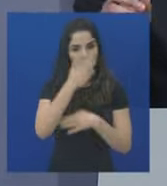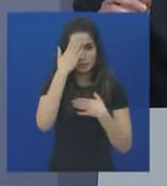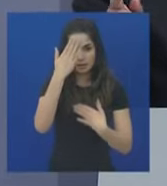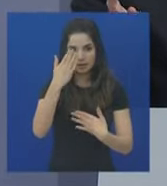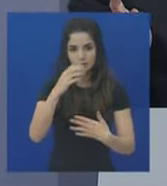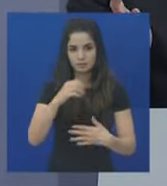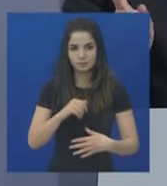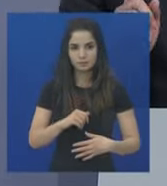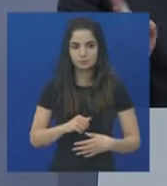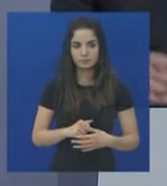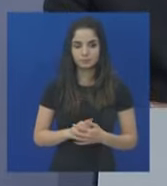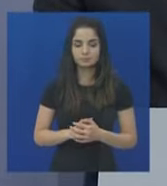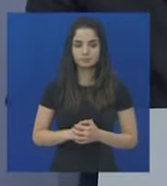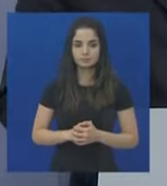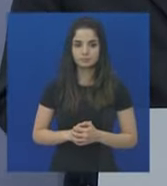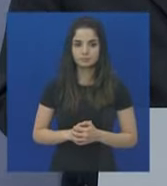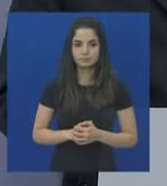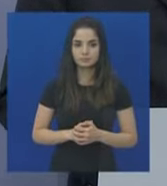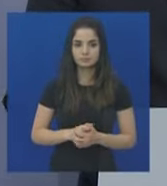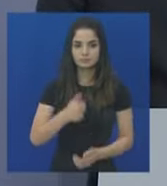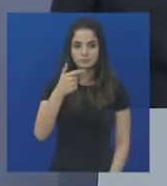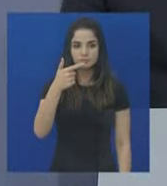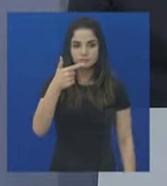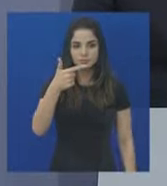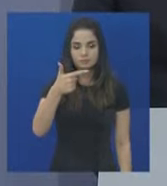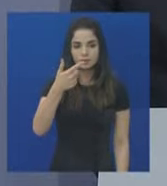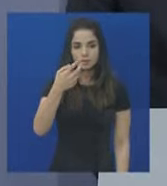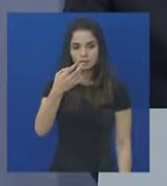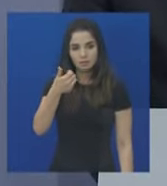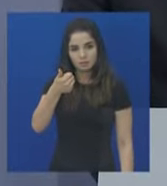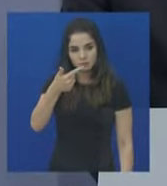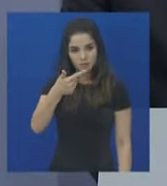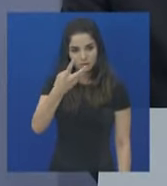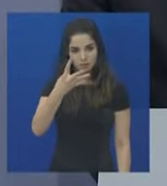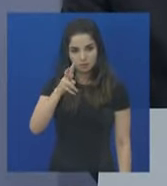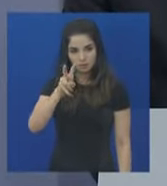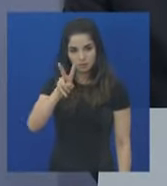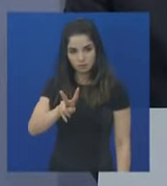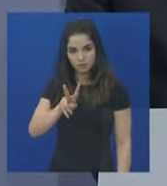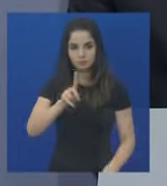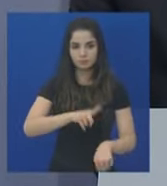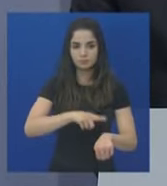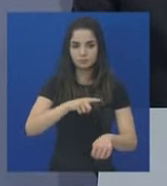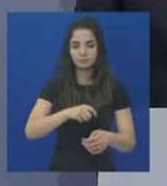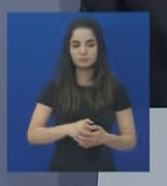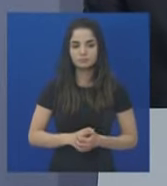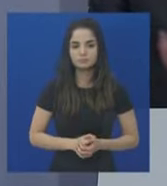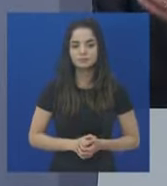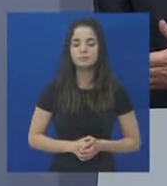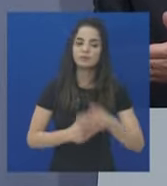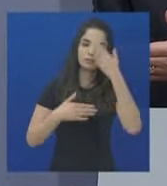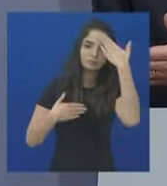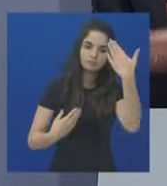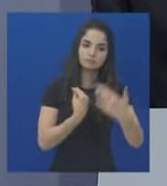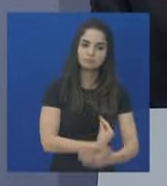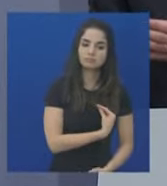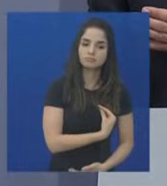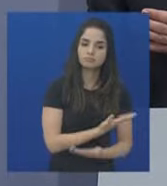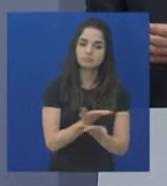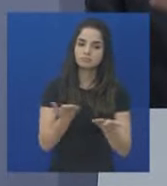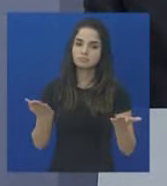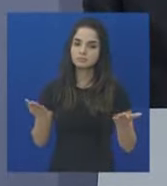Seu tempo. Isso agora é meia-noite e 42 minutos. Nós queremos agradecer a presença dos candidatos. Marquinho Mendes,